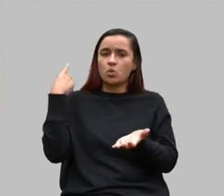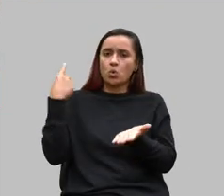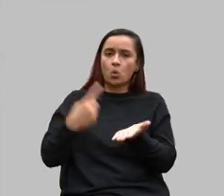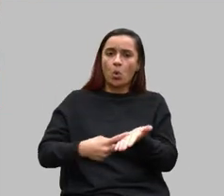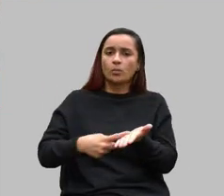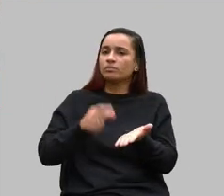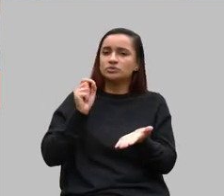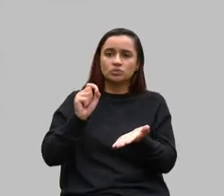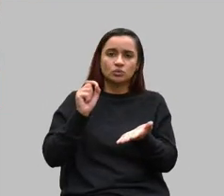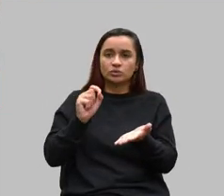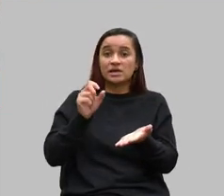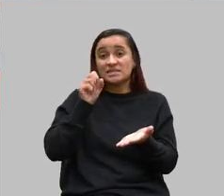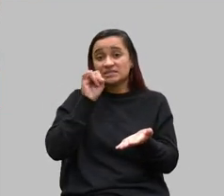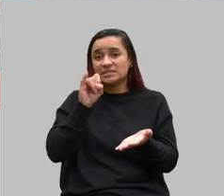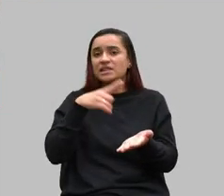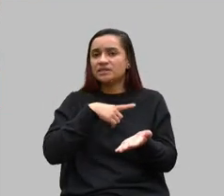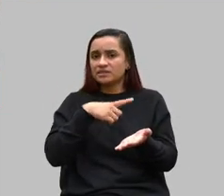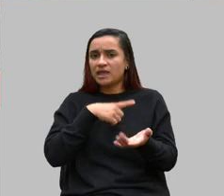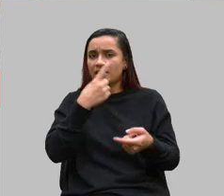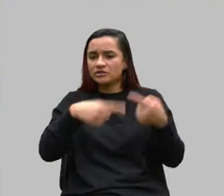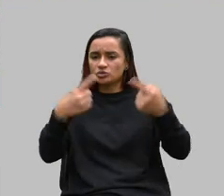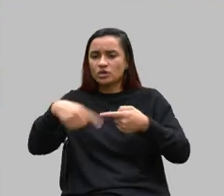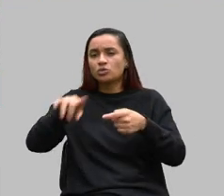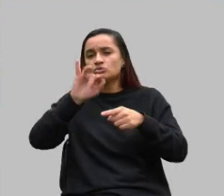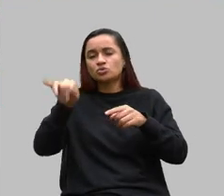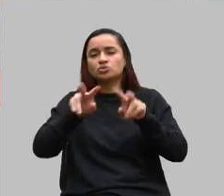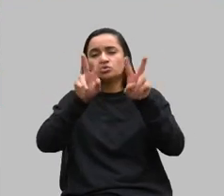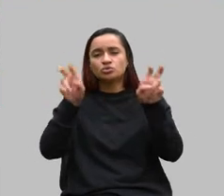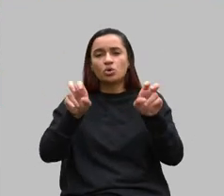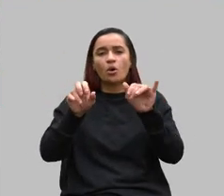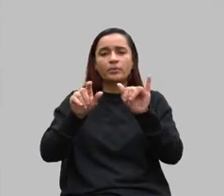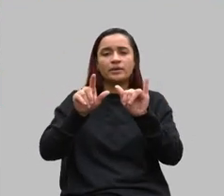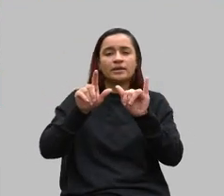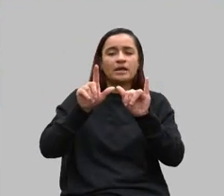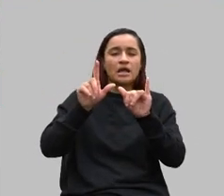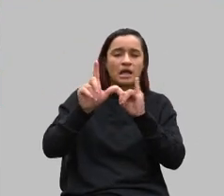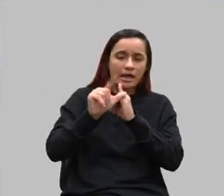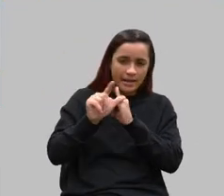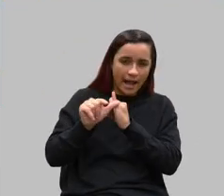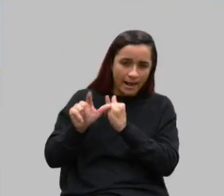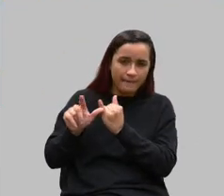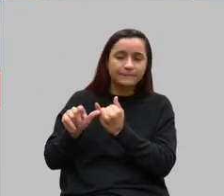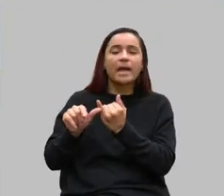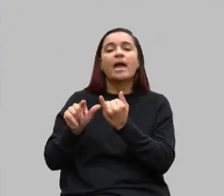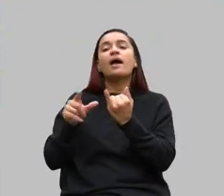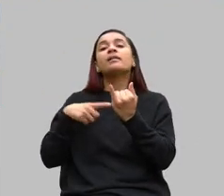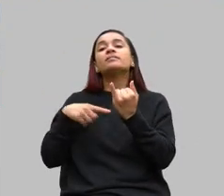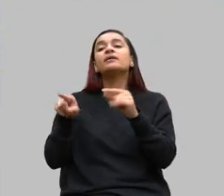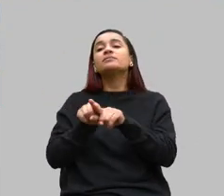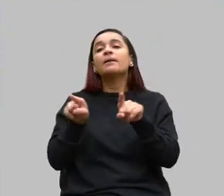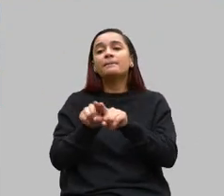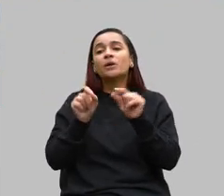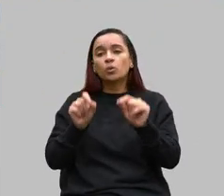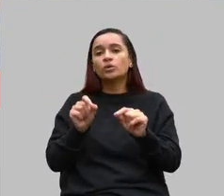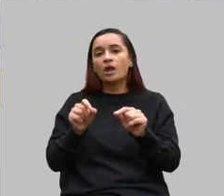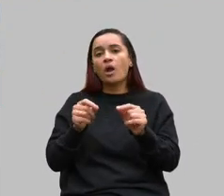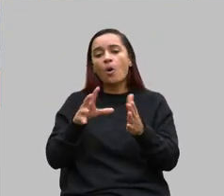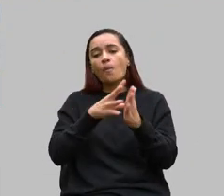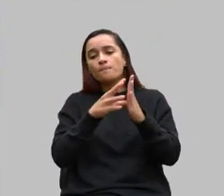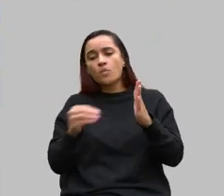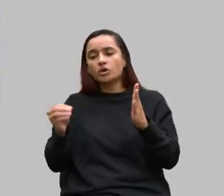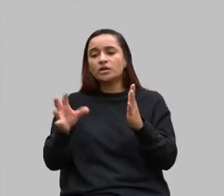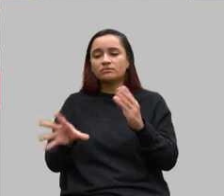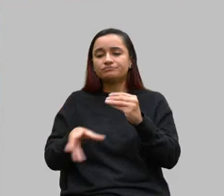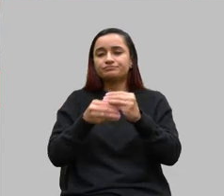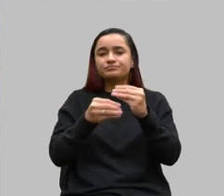haja uma discussão com relação a Igarapé a mrss será partícipe seja no modelo de autorização ou no modelo de concessão da solução